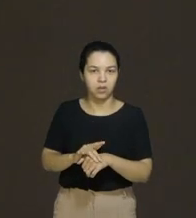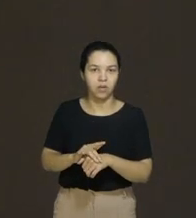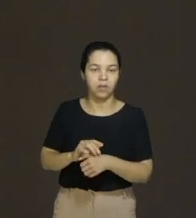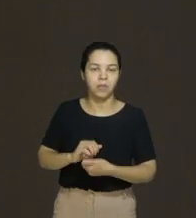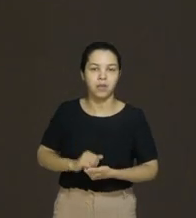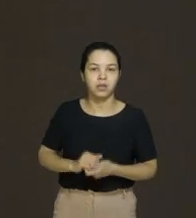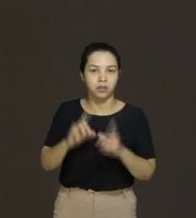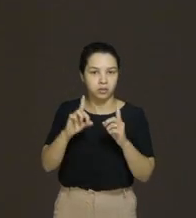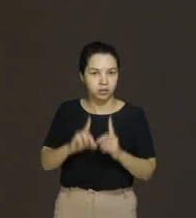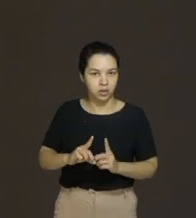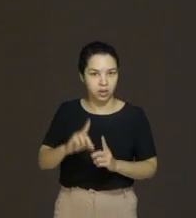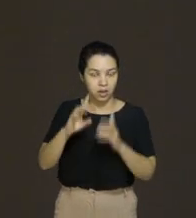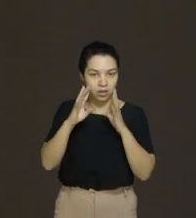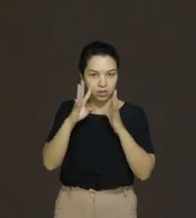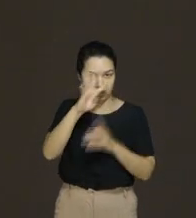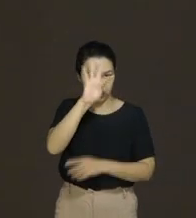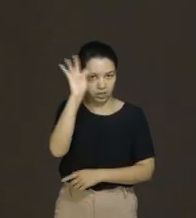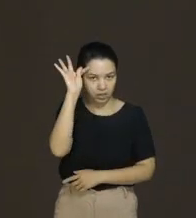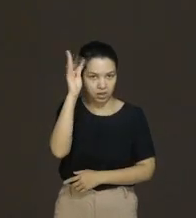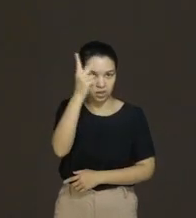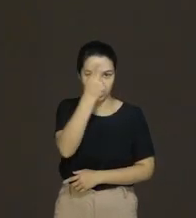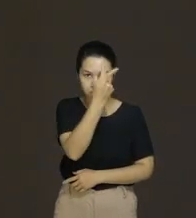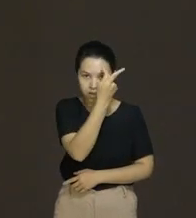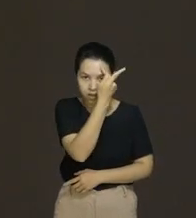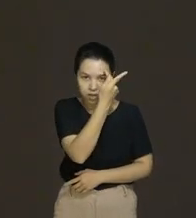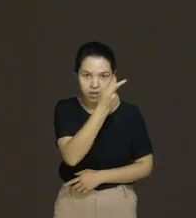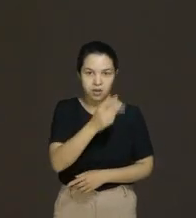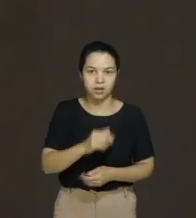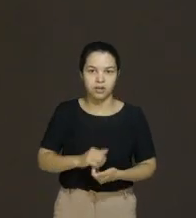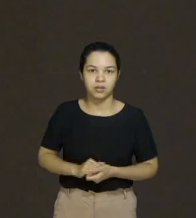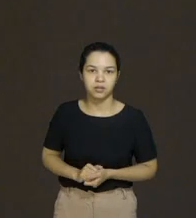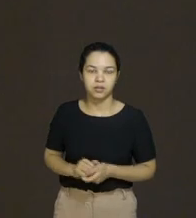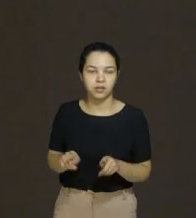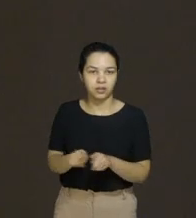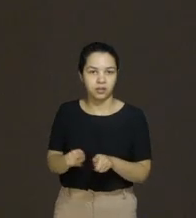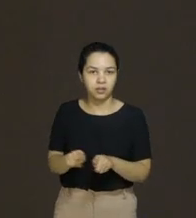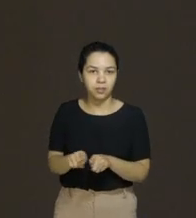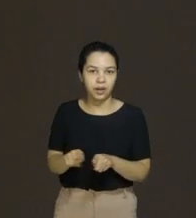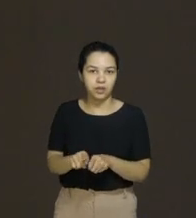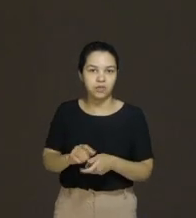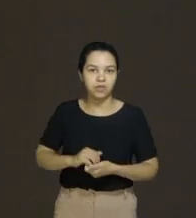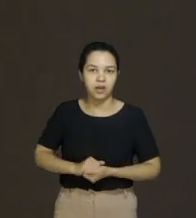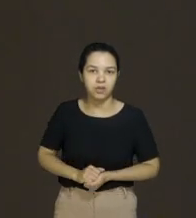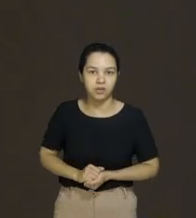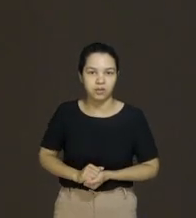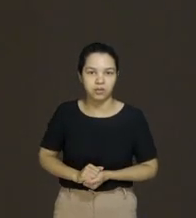e hiperatividade. A palestrante Carla Barbosa